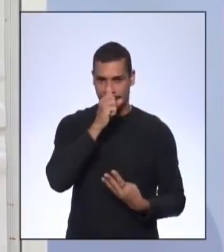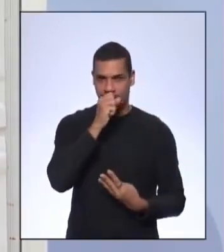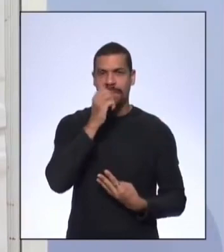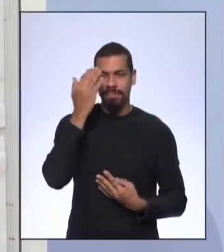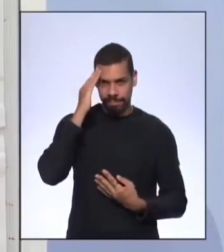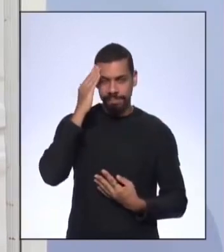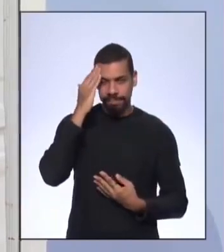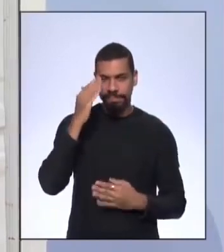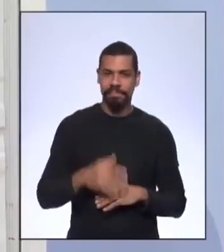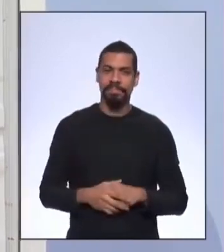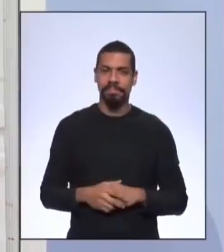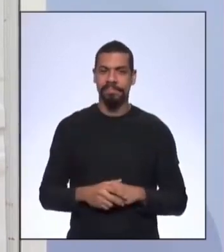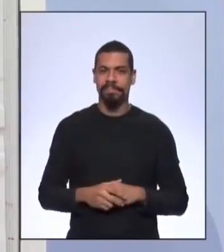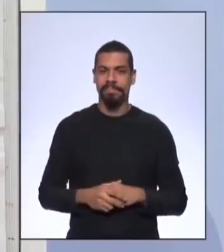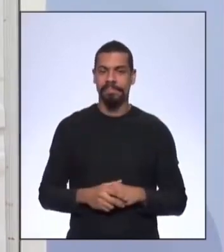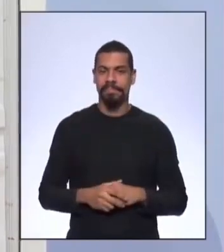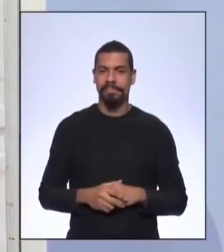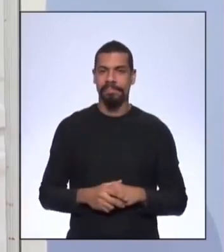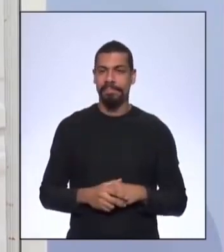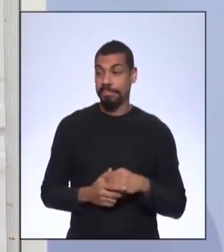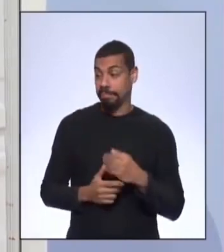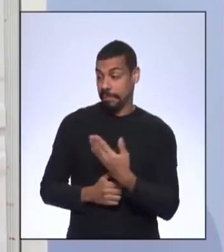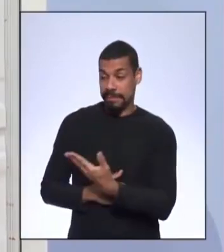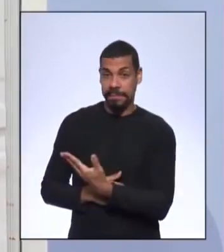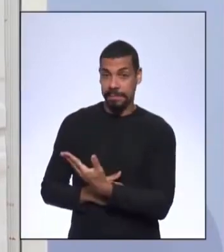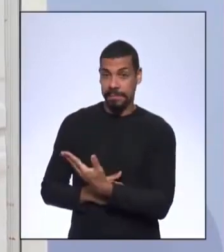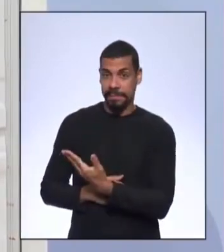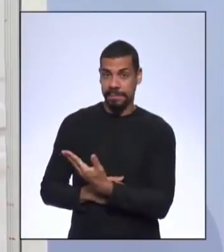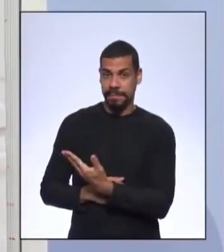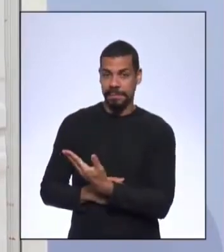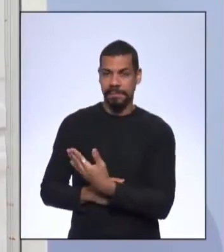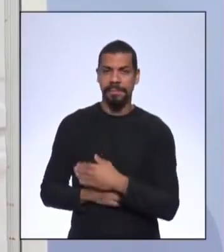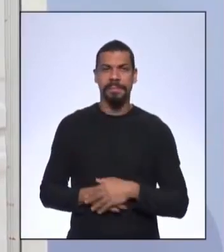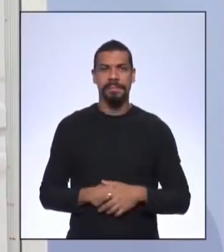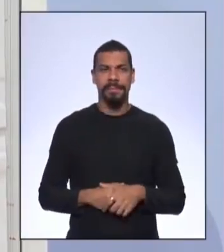ou no caso aqui, ó, os 3Js. Tudo bem?